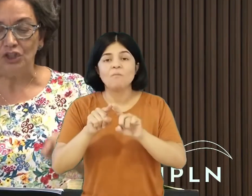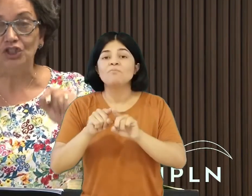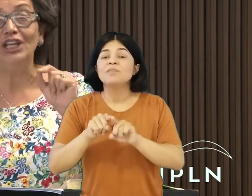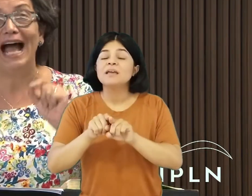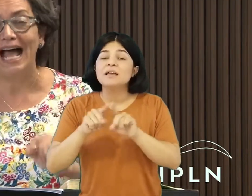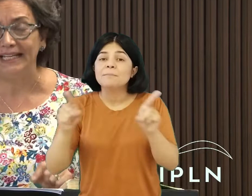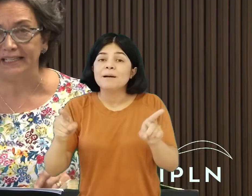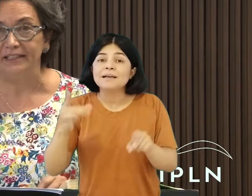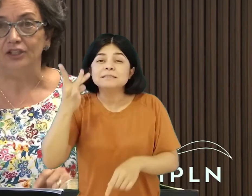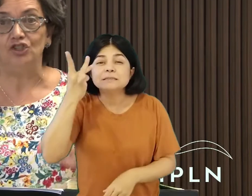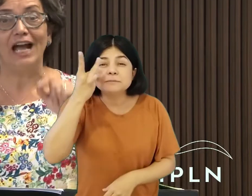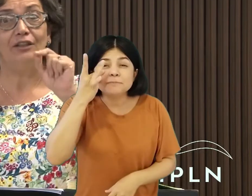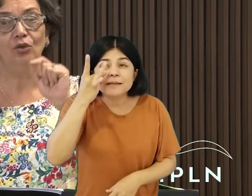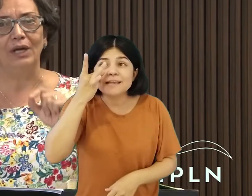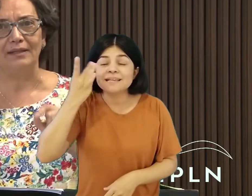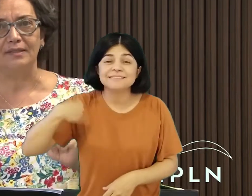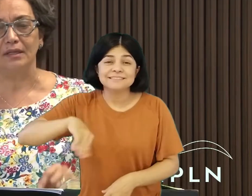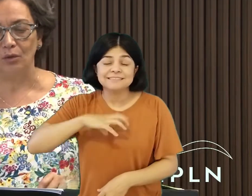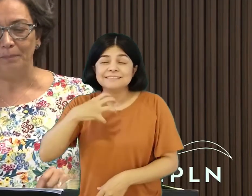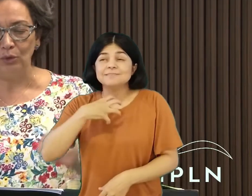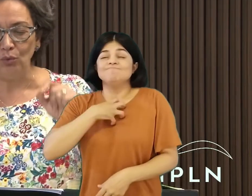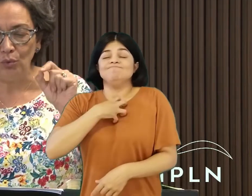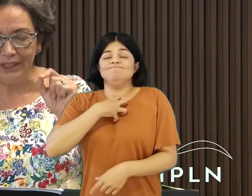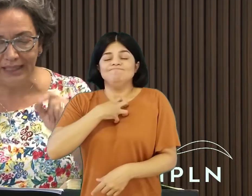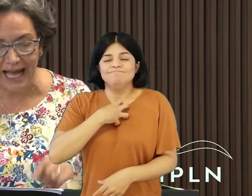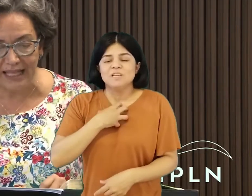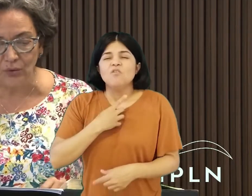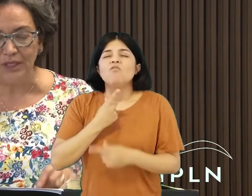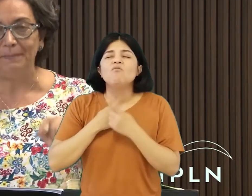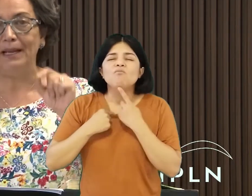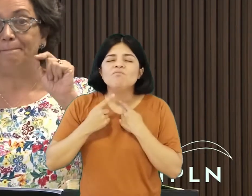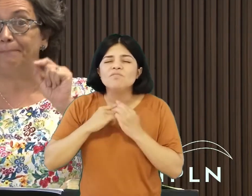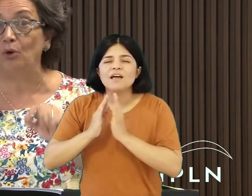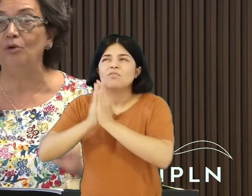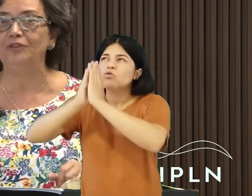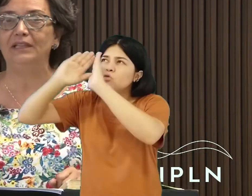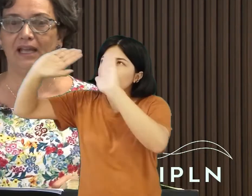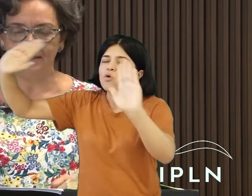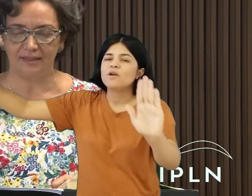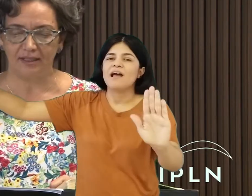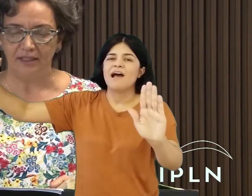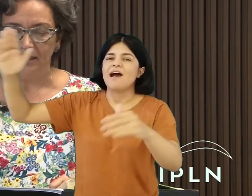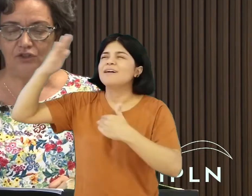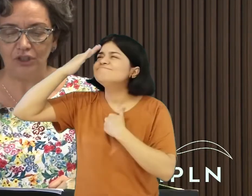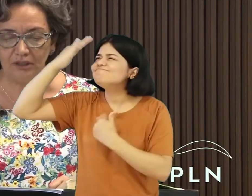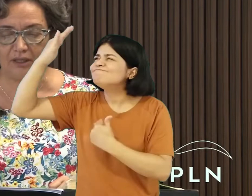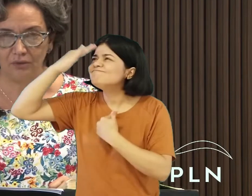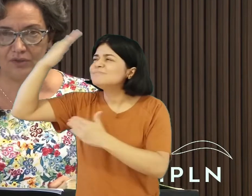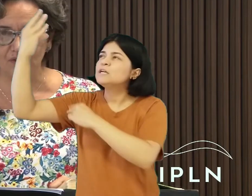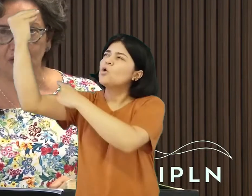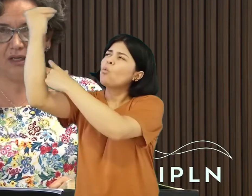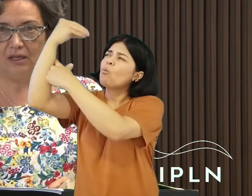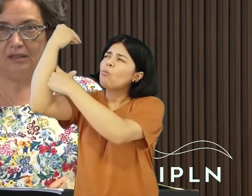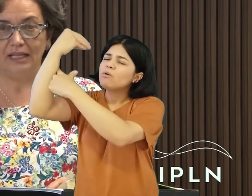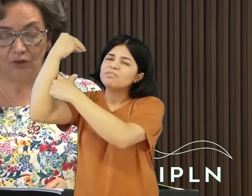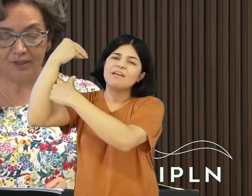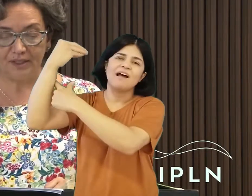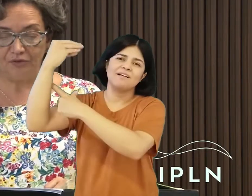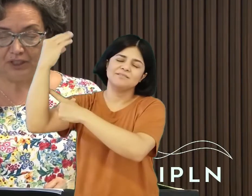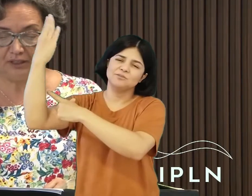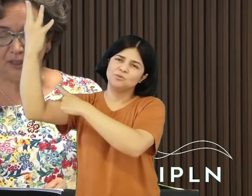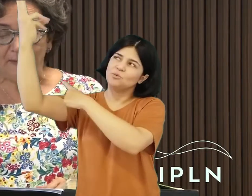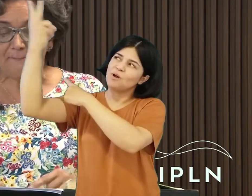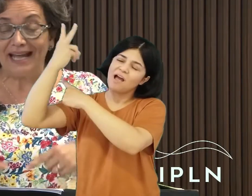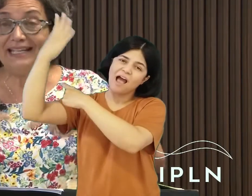manifestação diária de adoração pelo cuidado e pela providência de Deus na